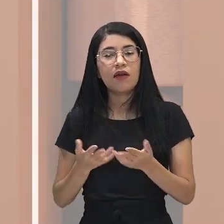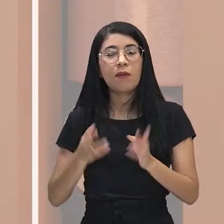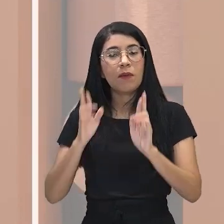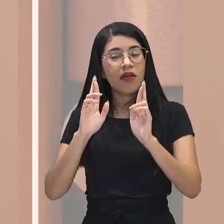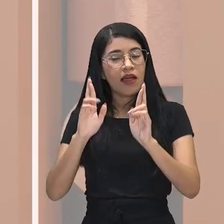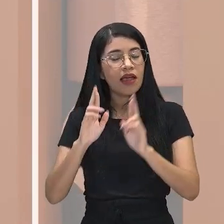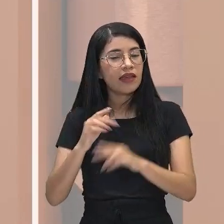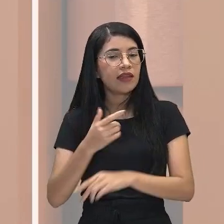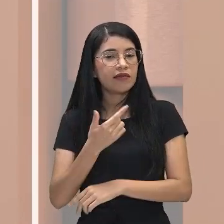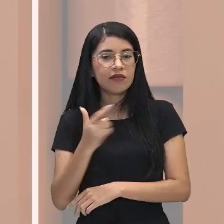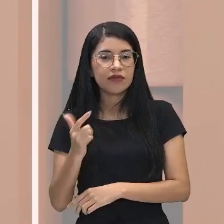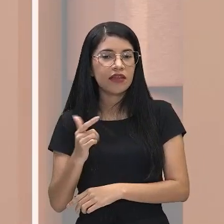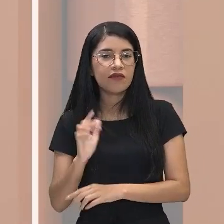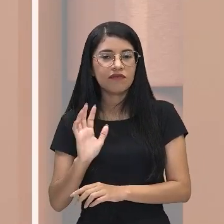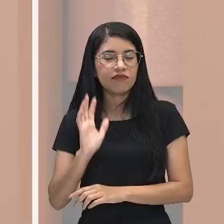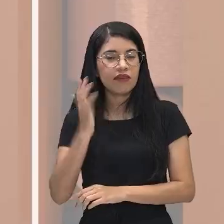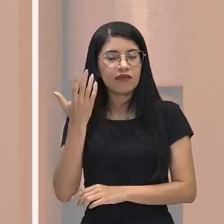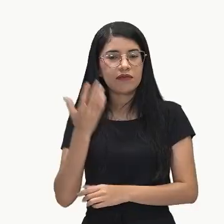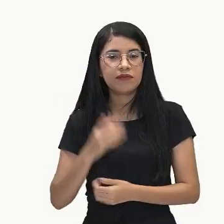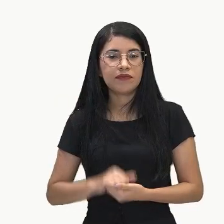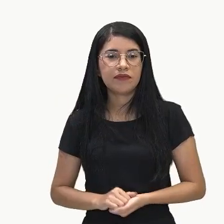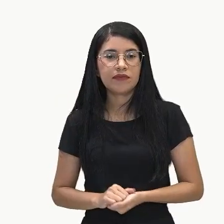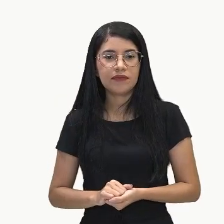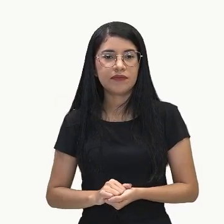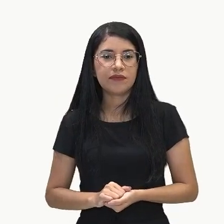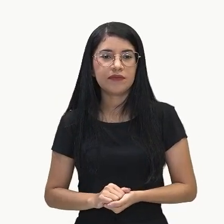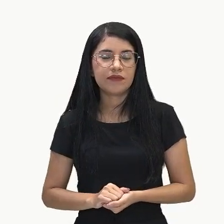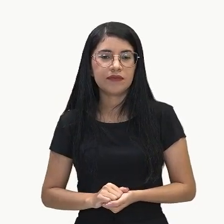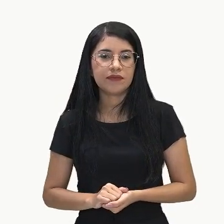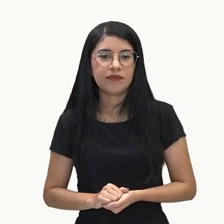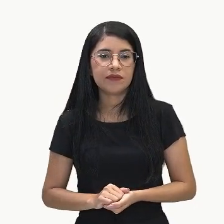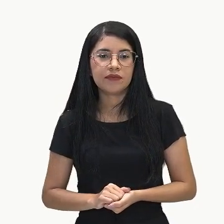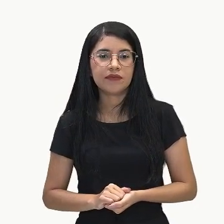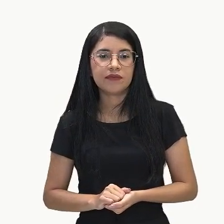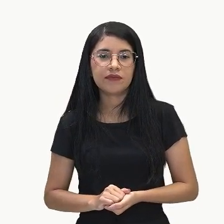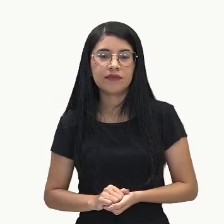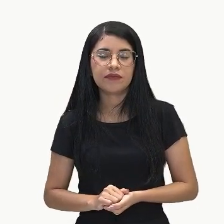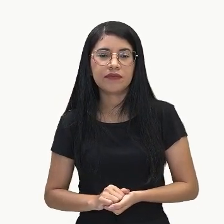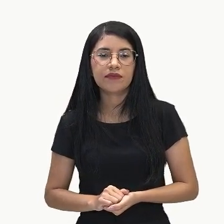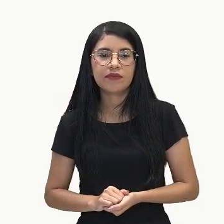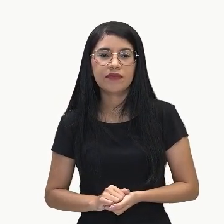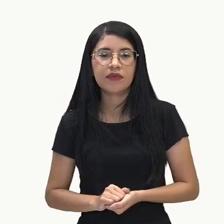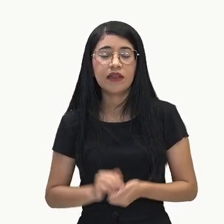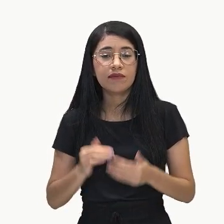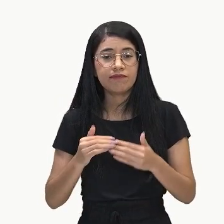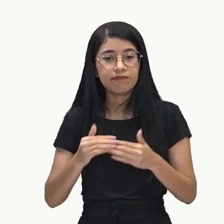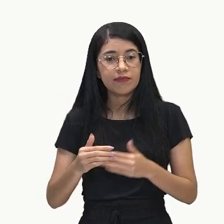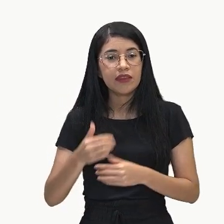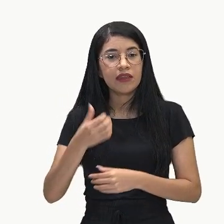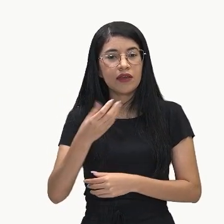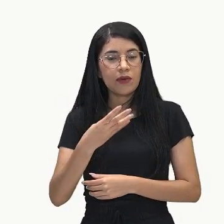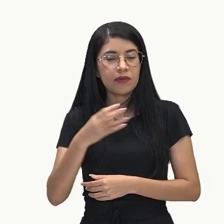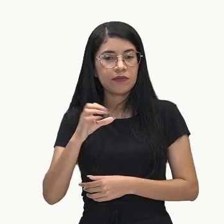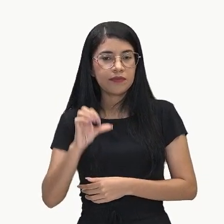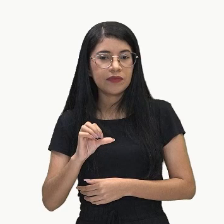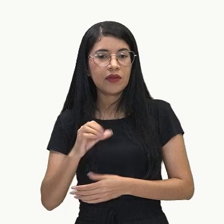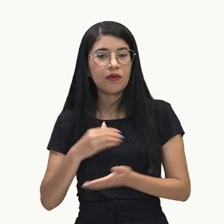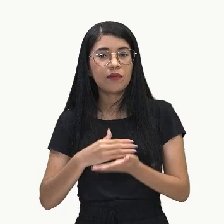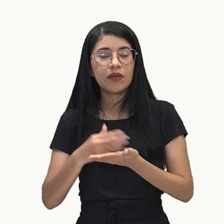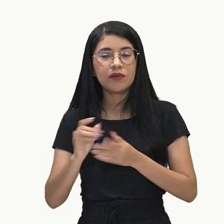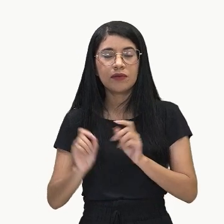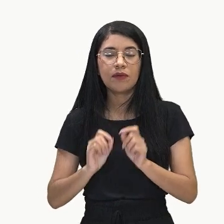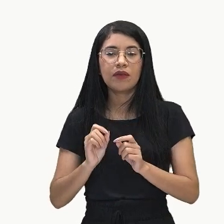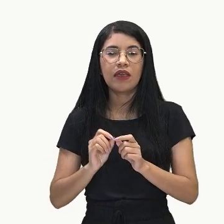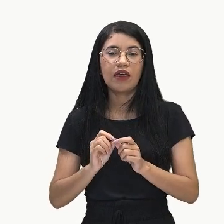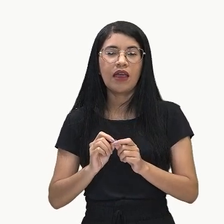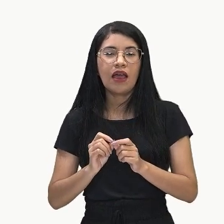não aconteceu essa guerra nuclear. Vamos adiante, vamos lá, gente. A partir de 1949, inicia-se uma